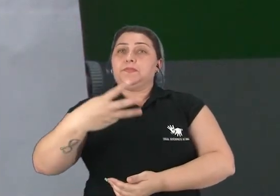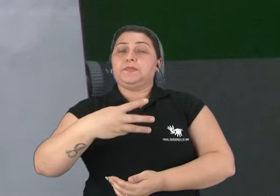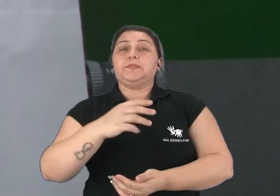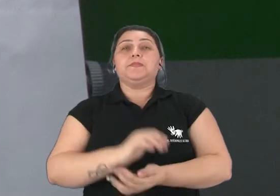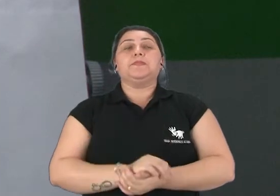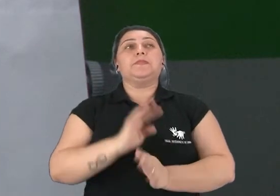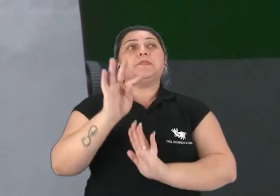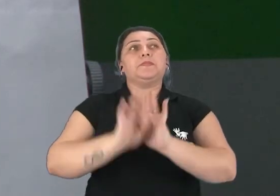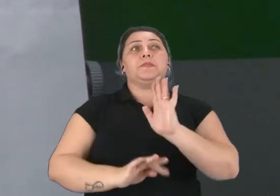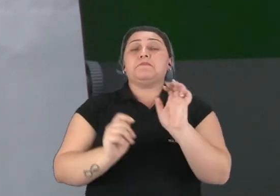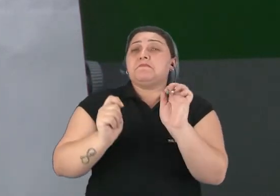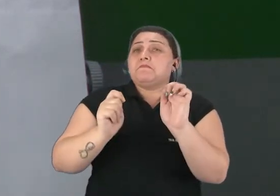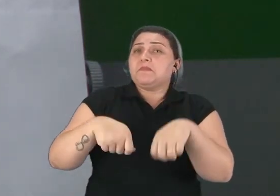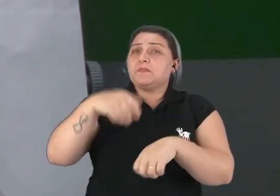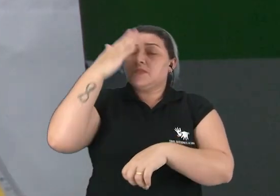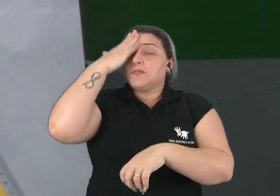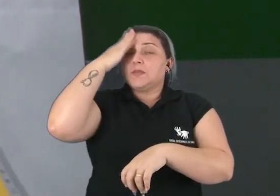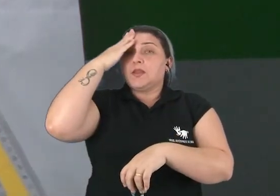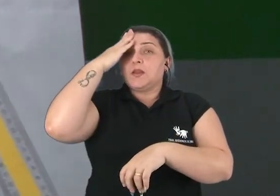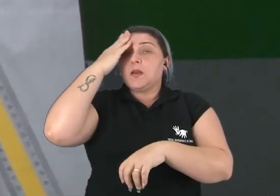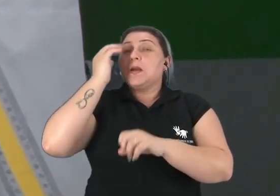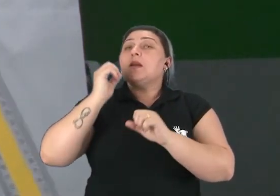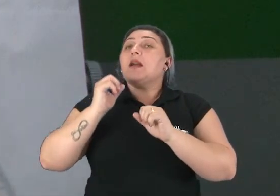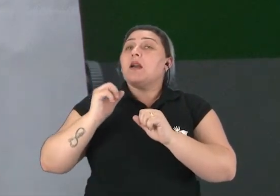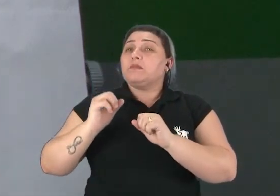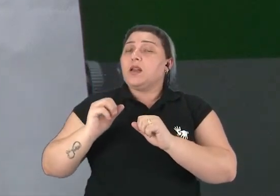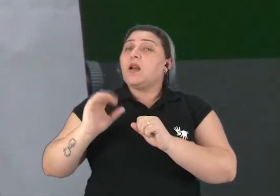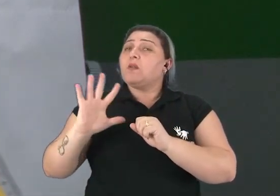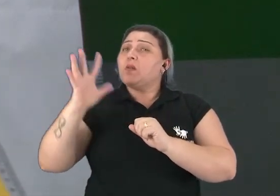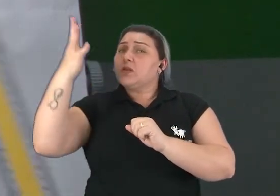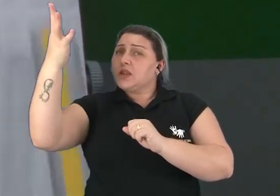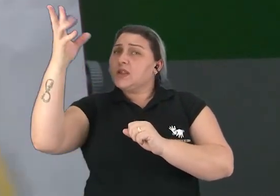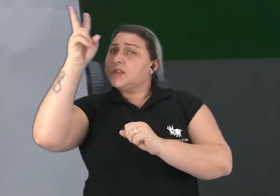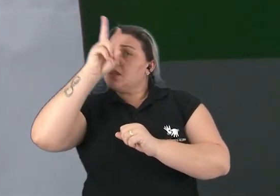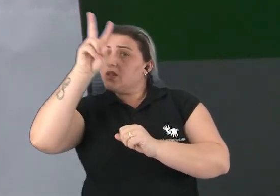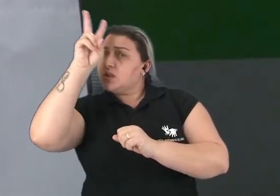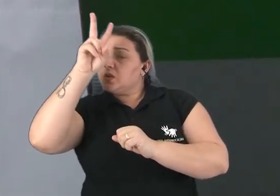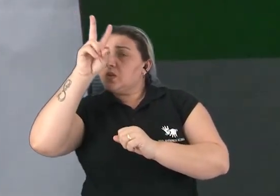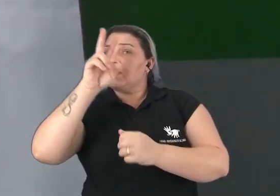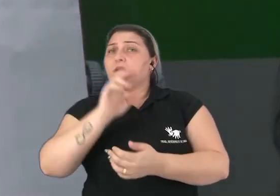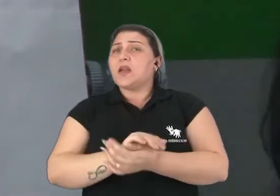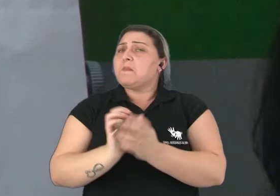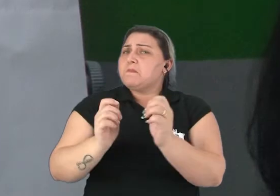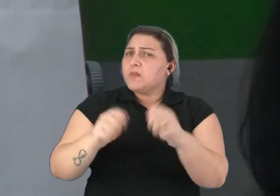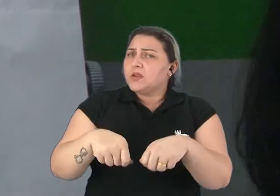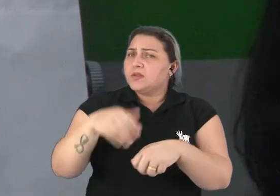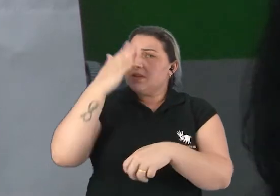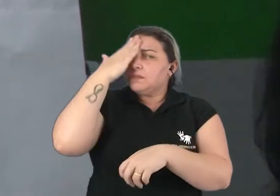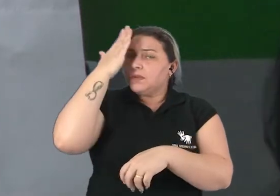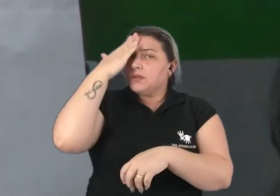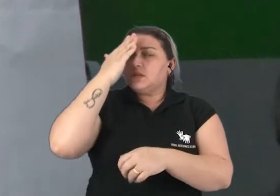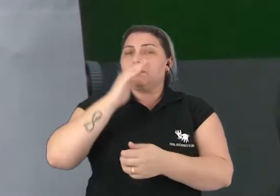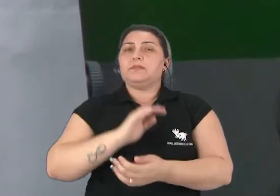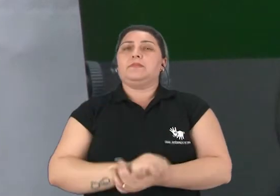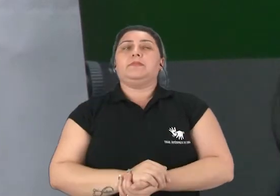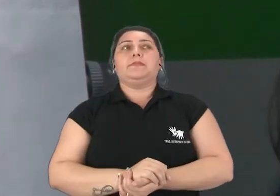nosso texto. É possível saber quando se passa essa história? Quando se passa? É possível saber?